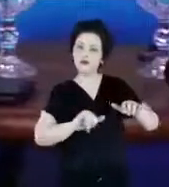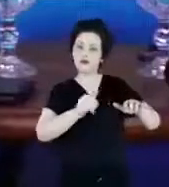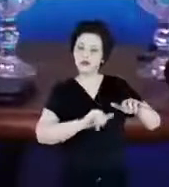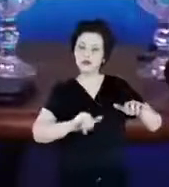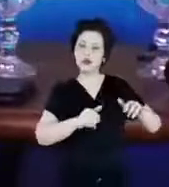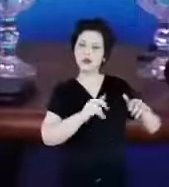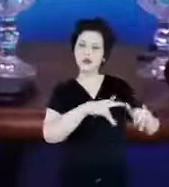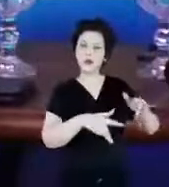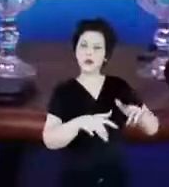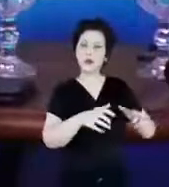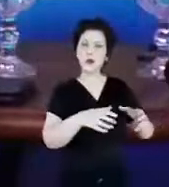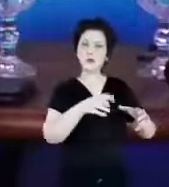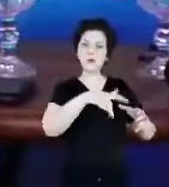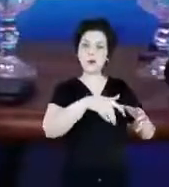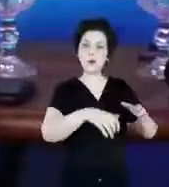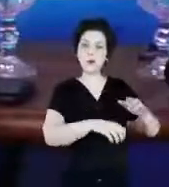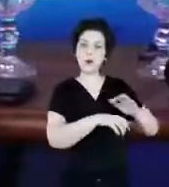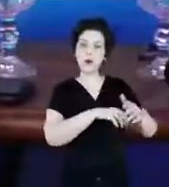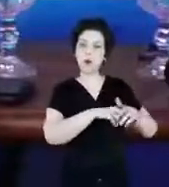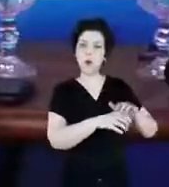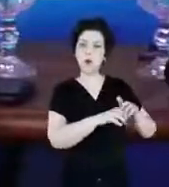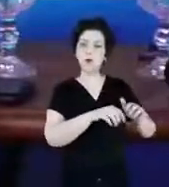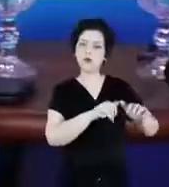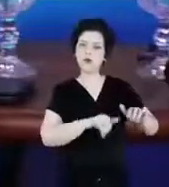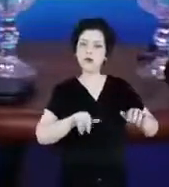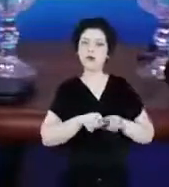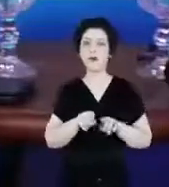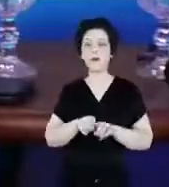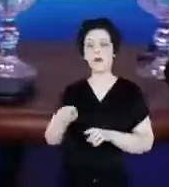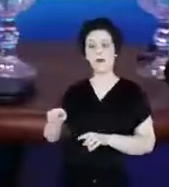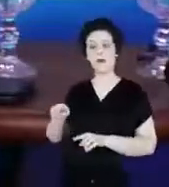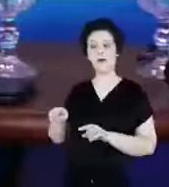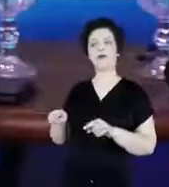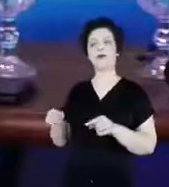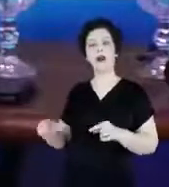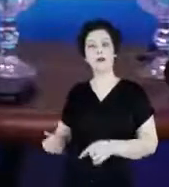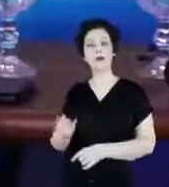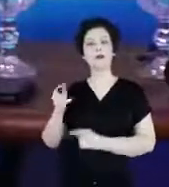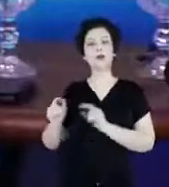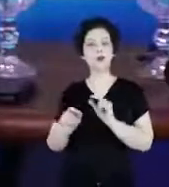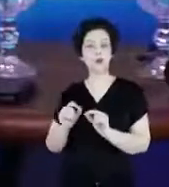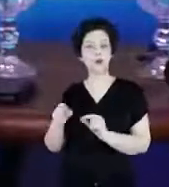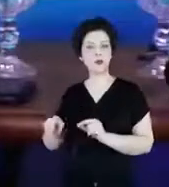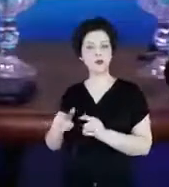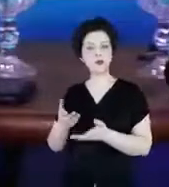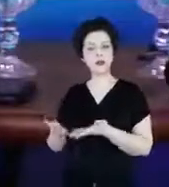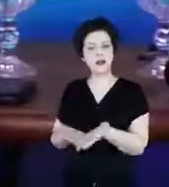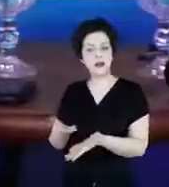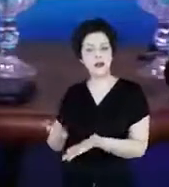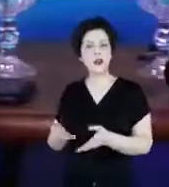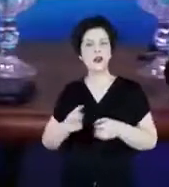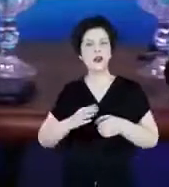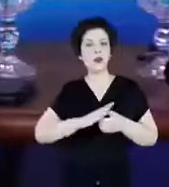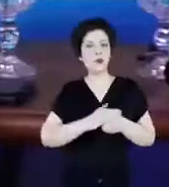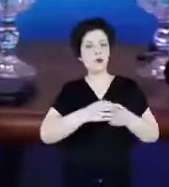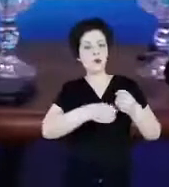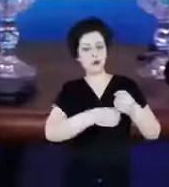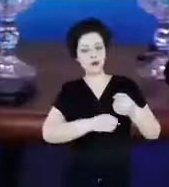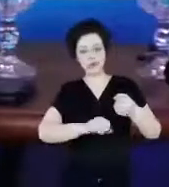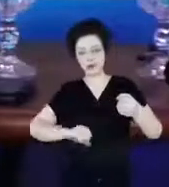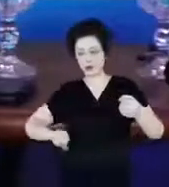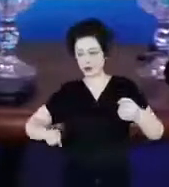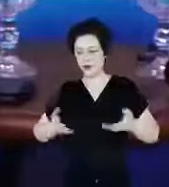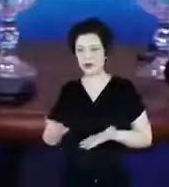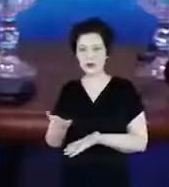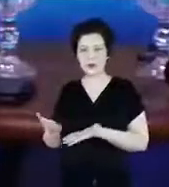do agro em si, né, como também no que diz respeito ao aproveitamento, né, do tratamento de esgoto, que também é um desafio muito grande,